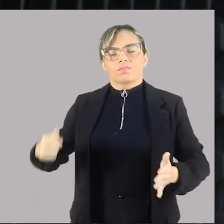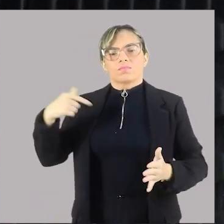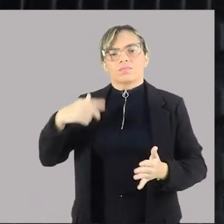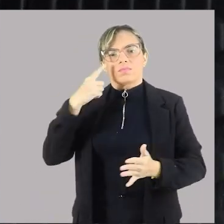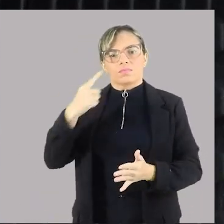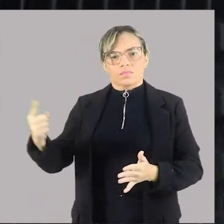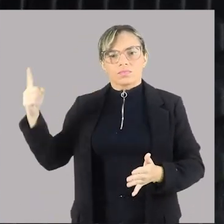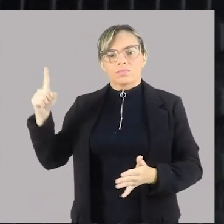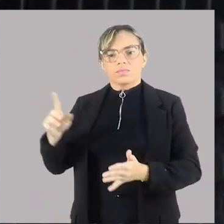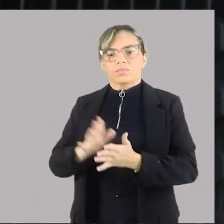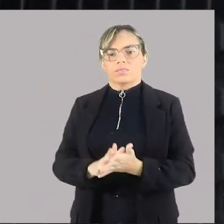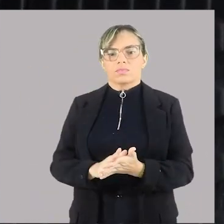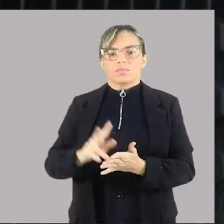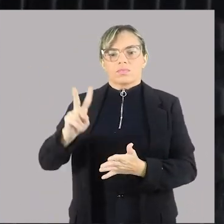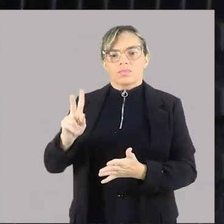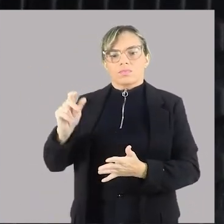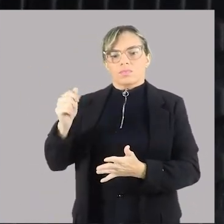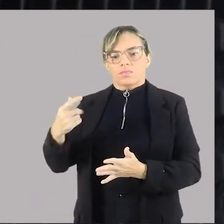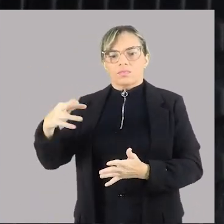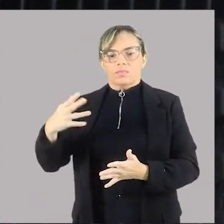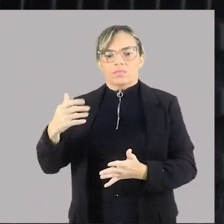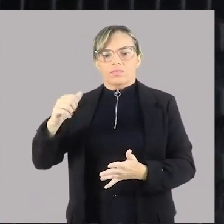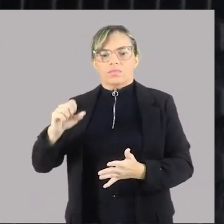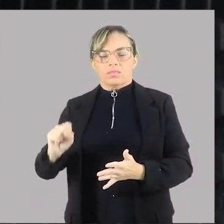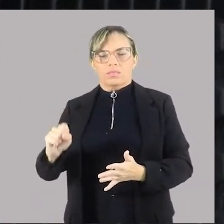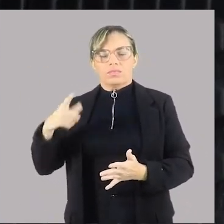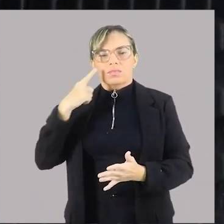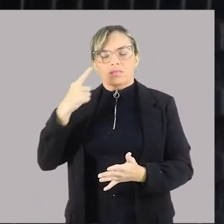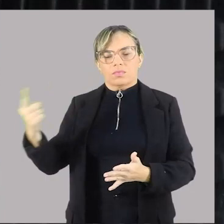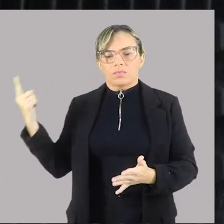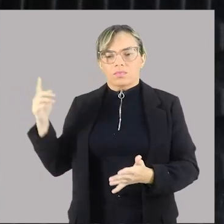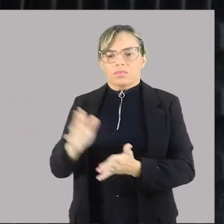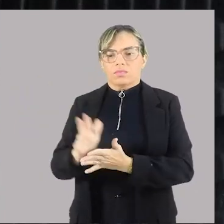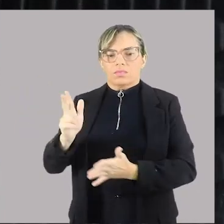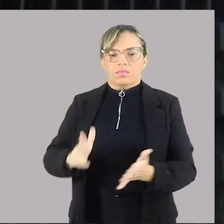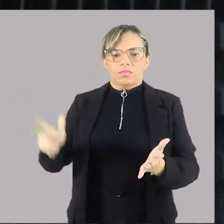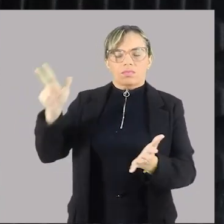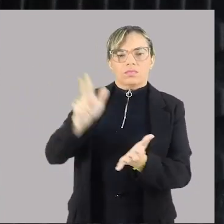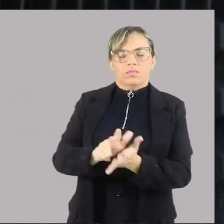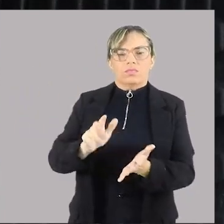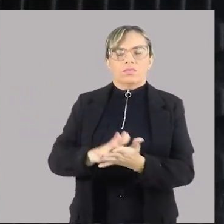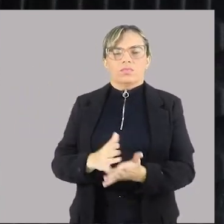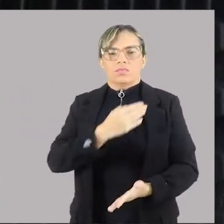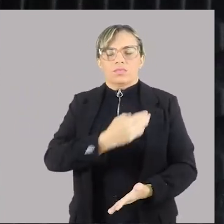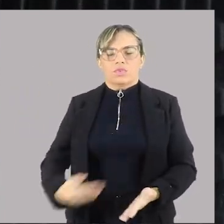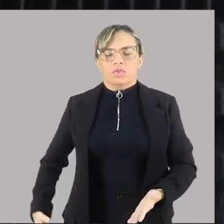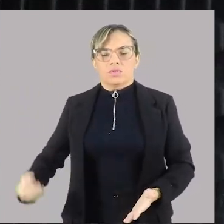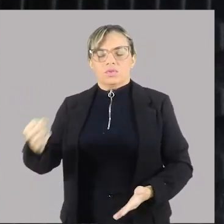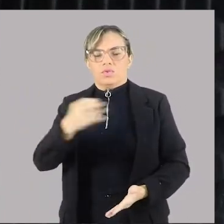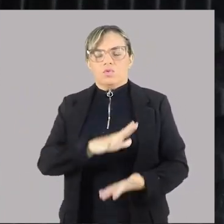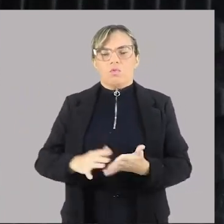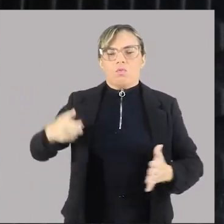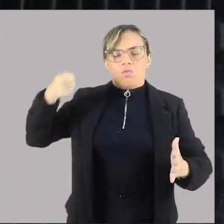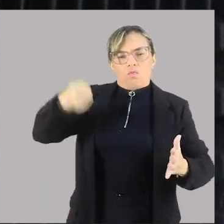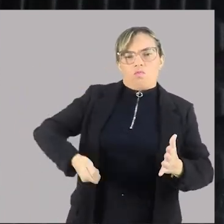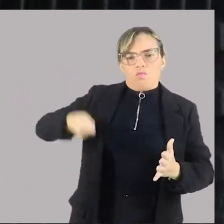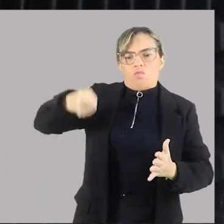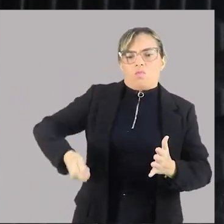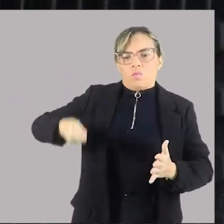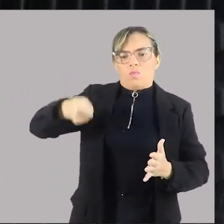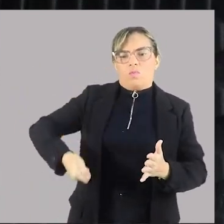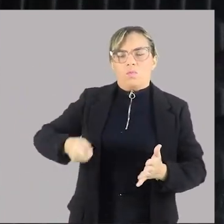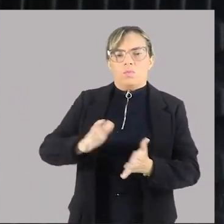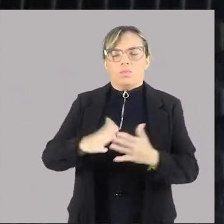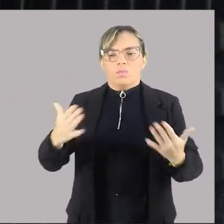importante para se ter essa instalação de um governo autoritário. Um governo